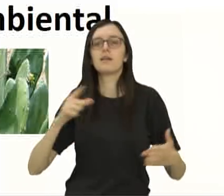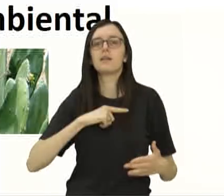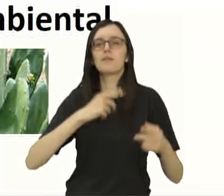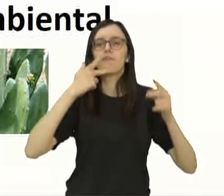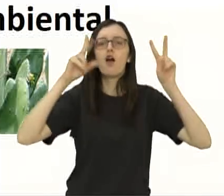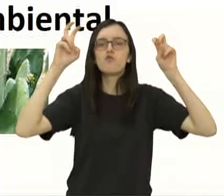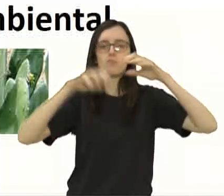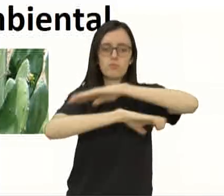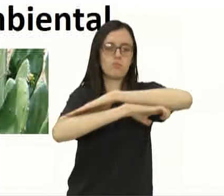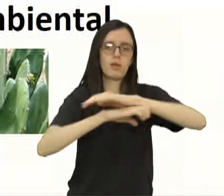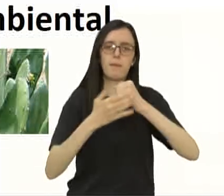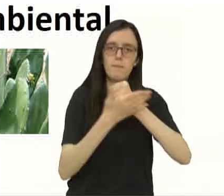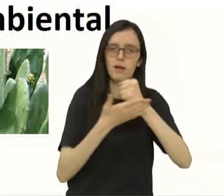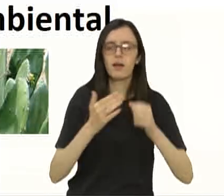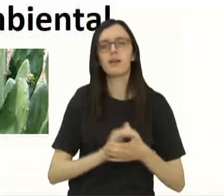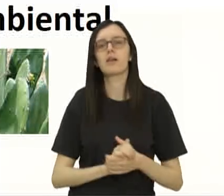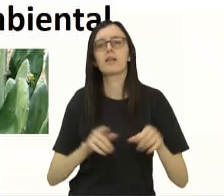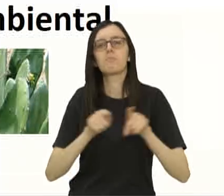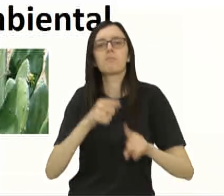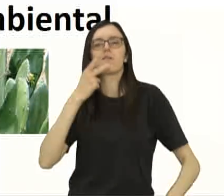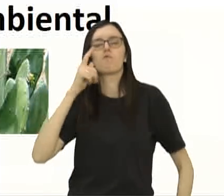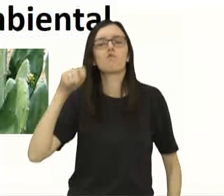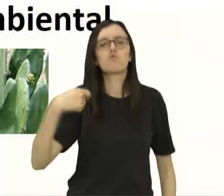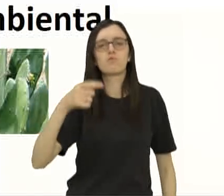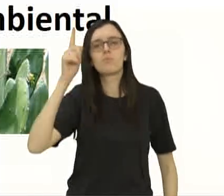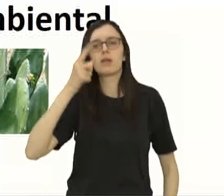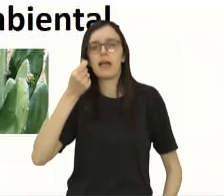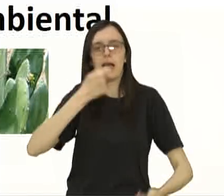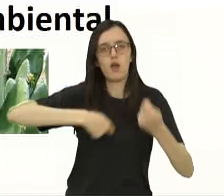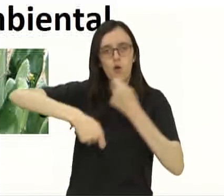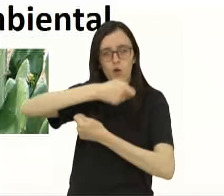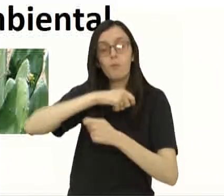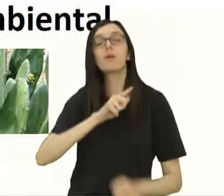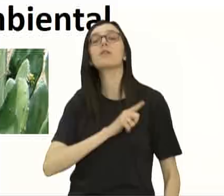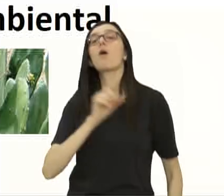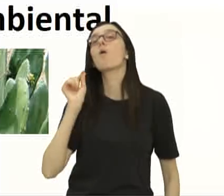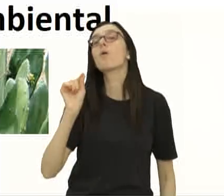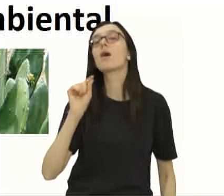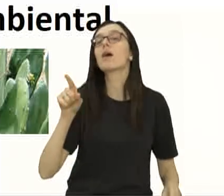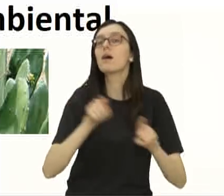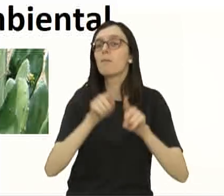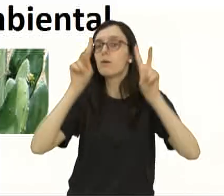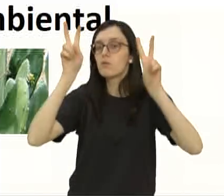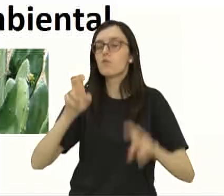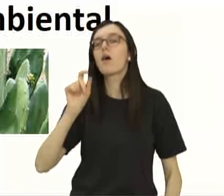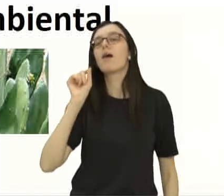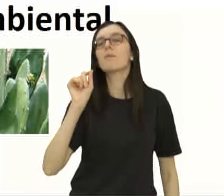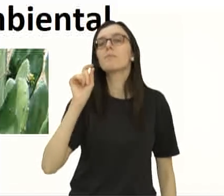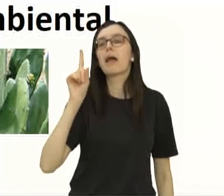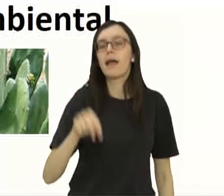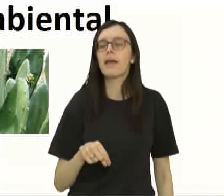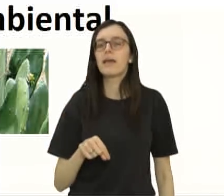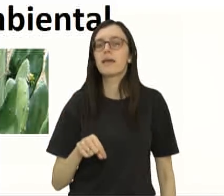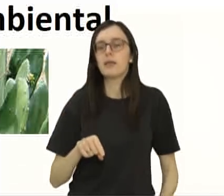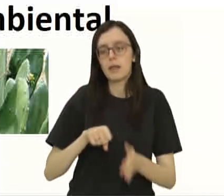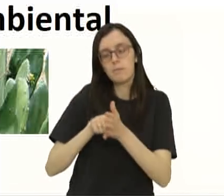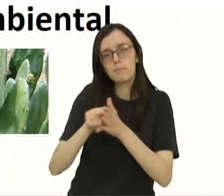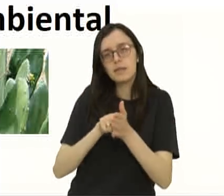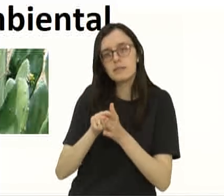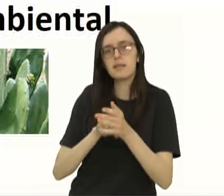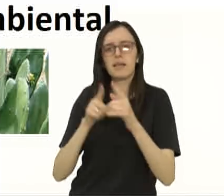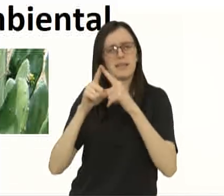da infraestrutura, além da questão econômica, tem também a questão de